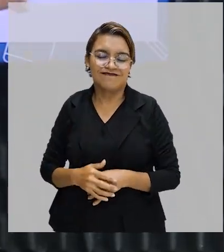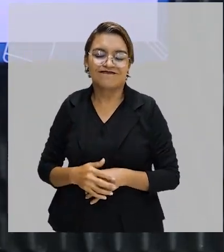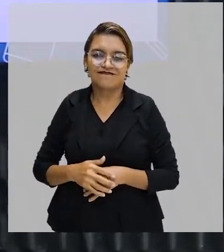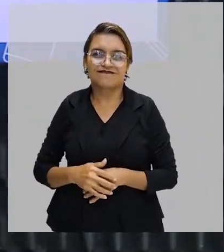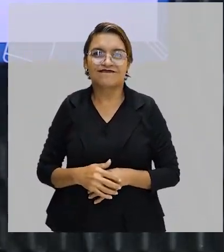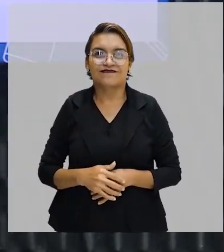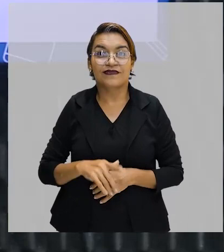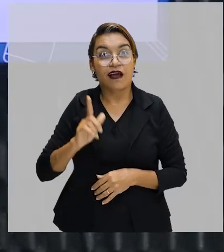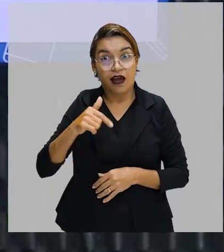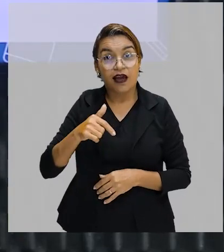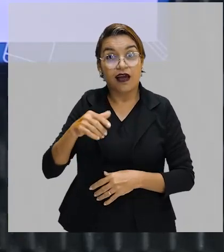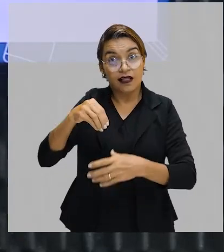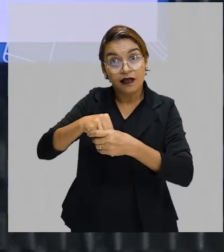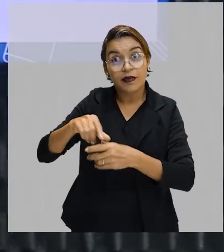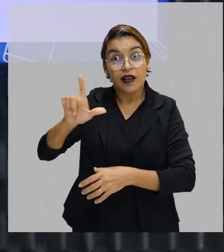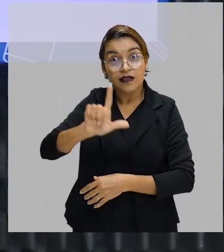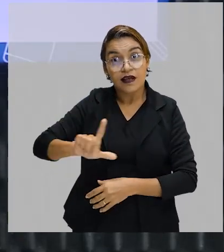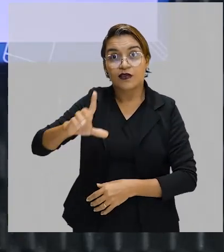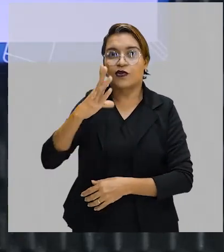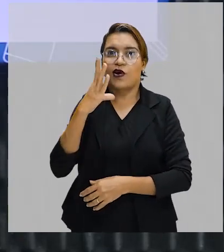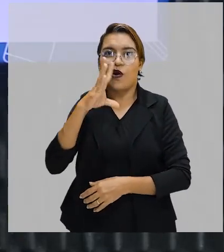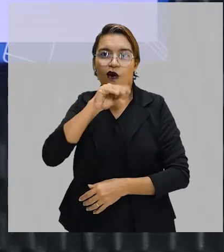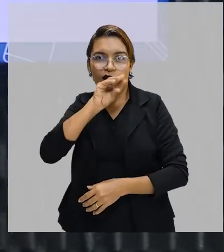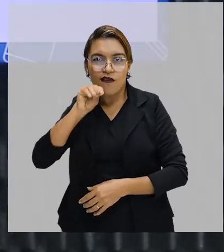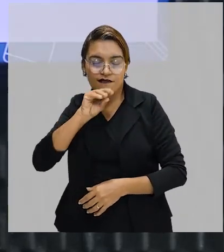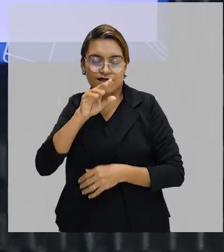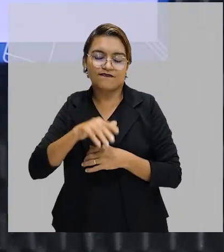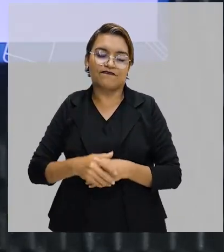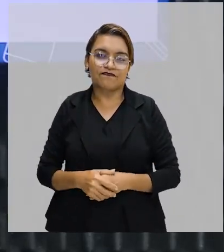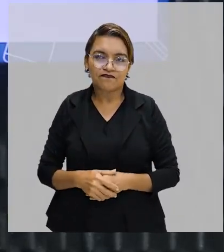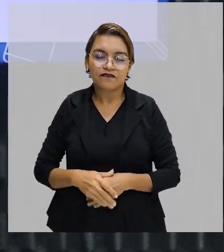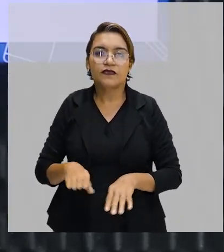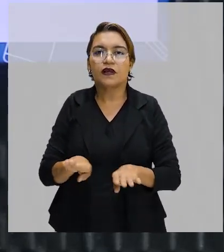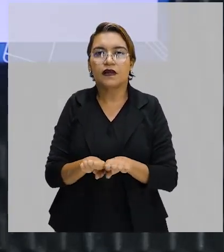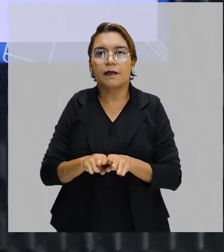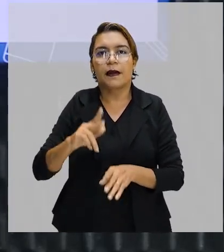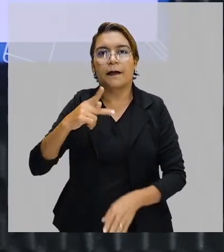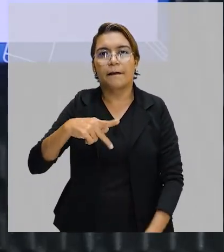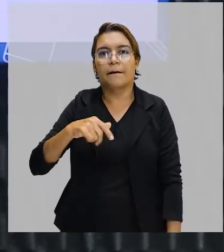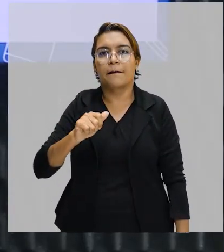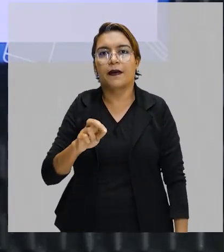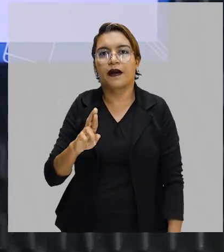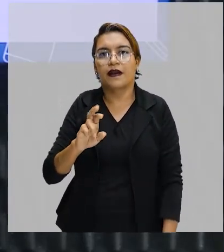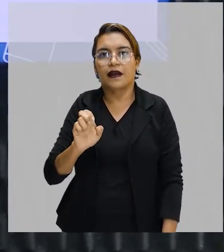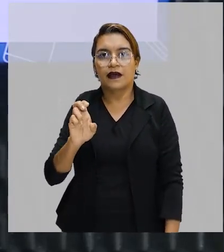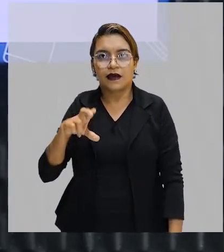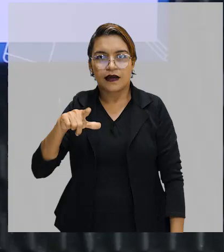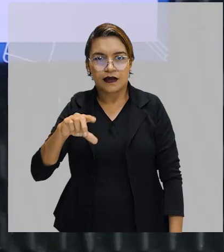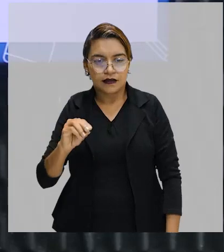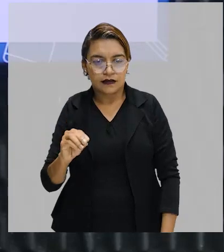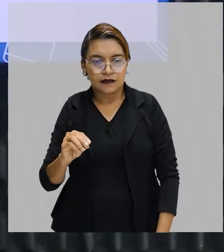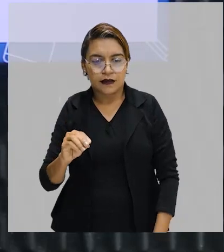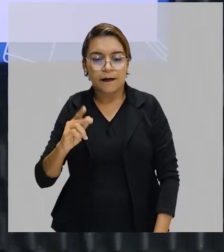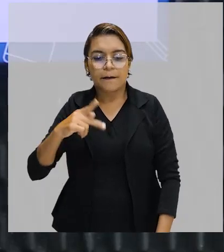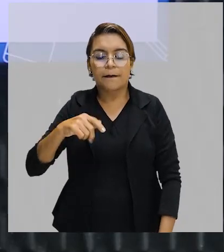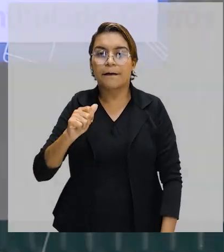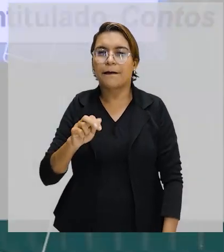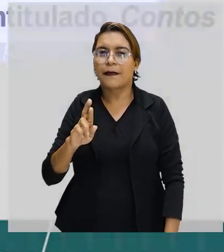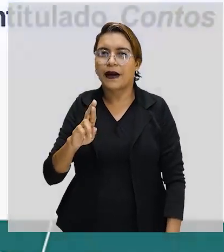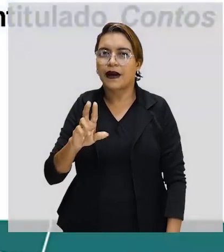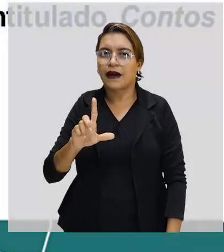faz parte da literatura oral a lenda tá a lenda parlenda o conto a fábula A gente já estudou isso